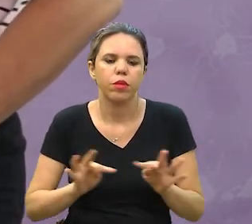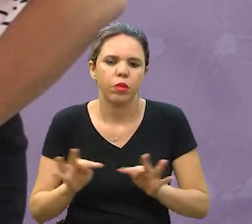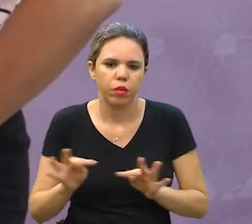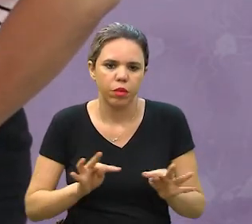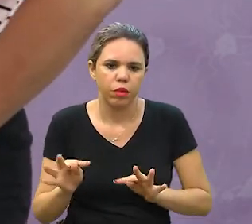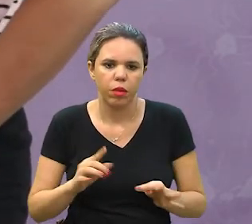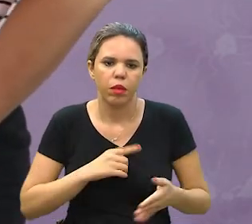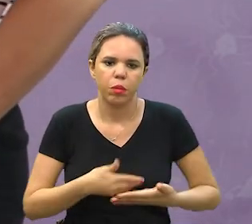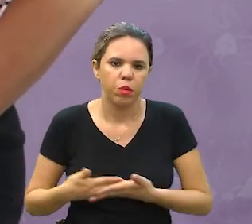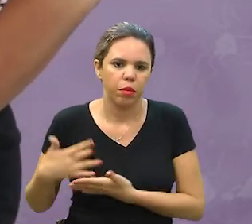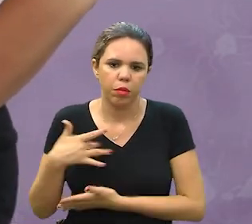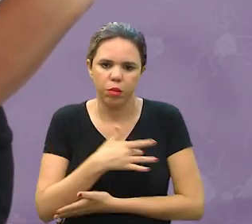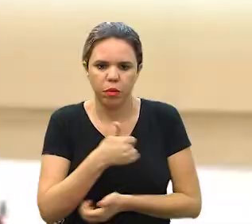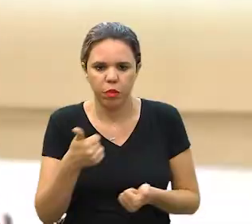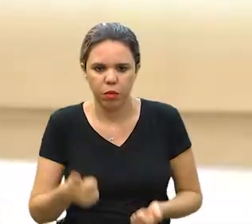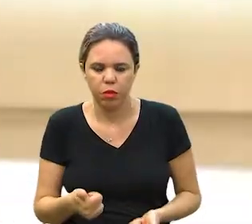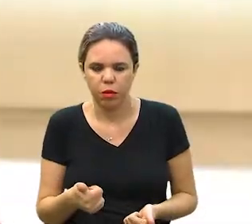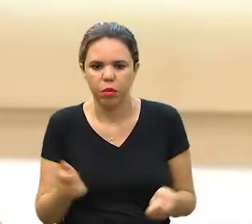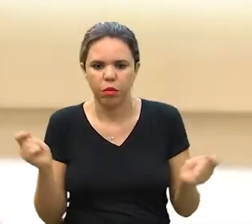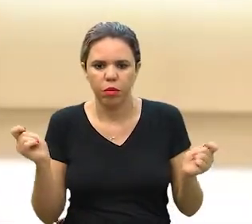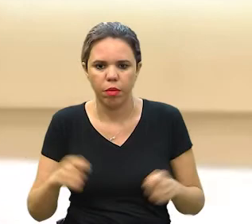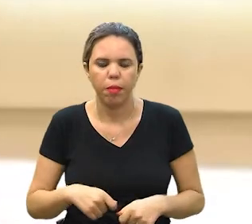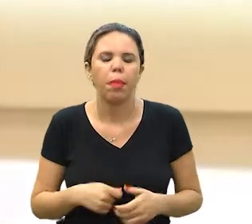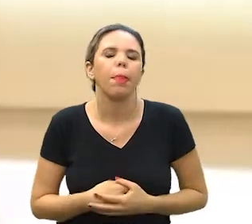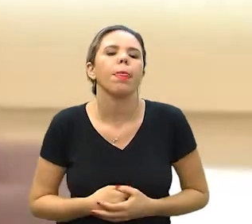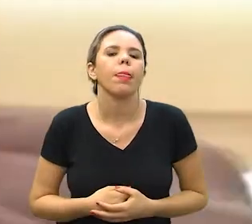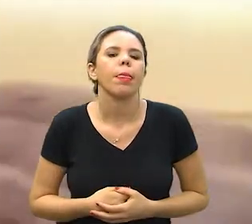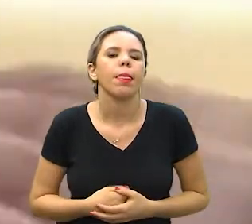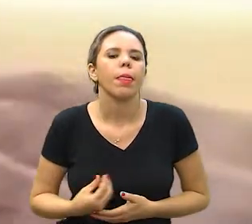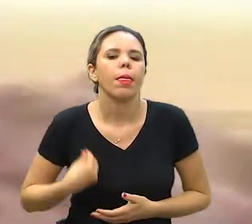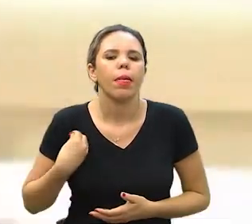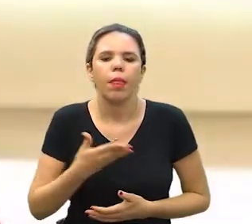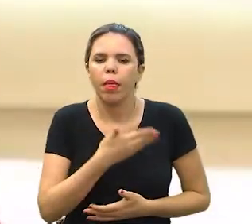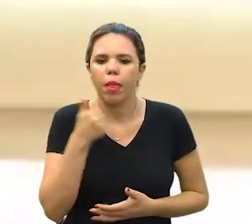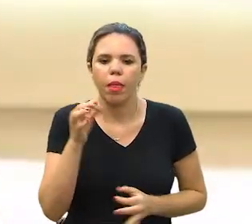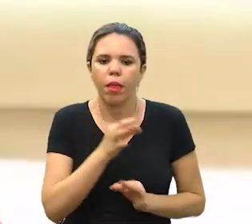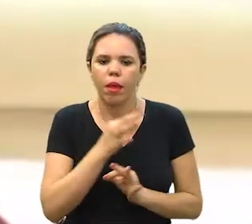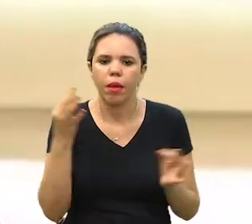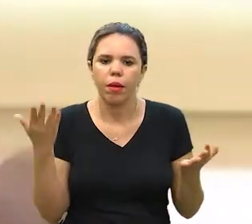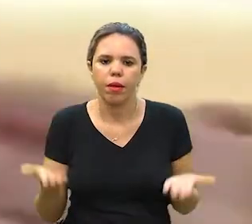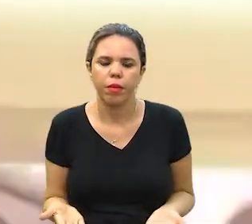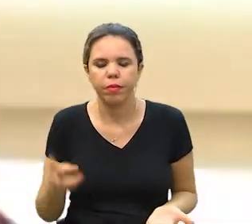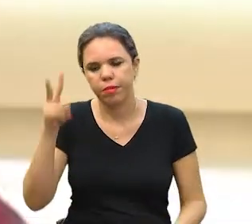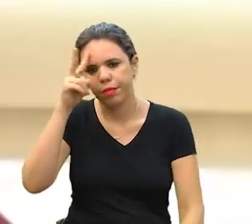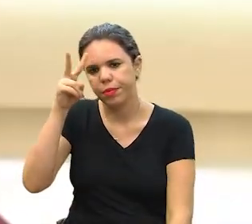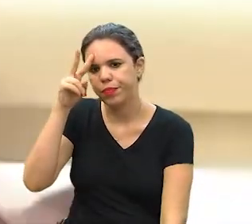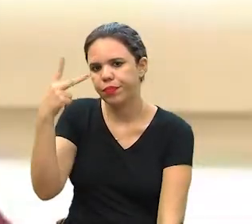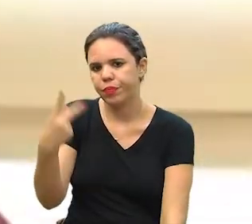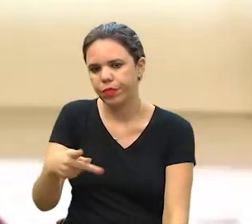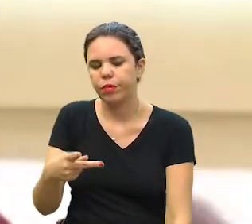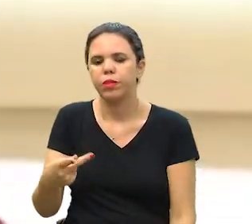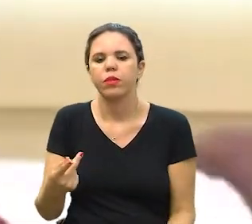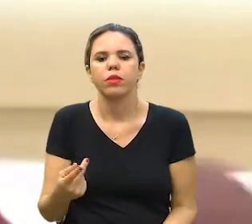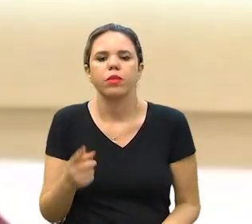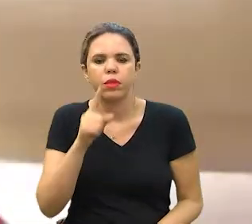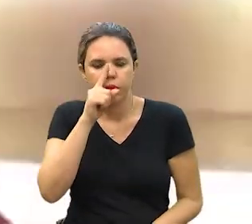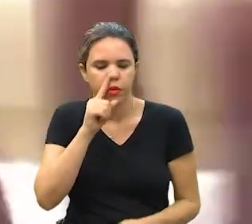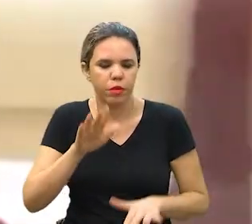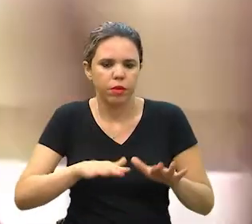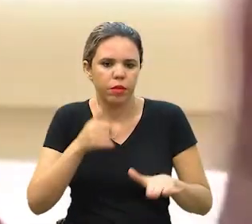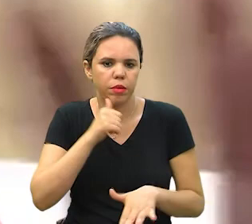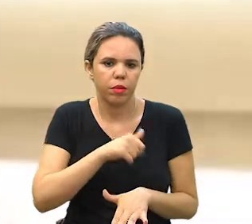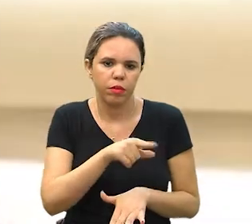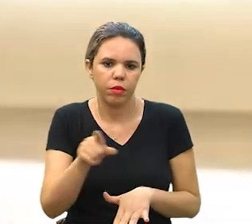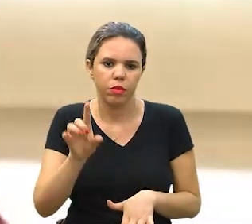o tratamento e ter um bebê saudável. Muito possível, você vai viver muito bem e lembrar que a sua situação de risco,